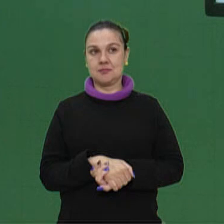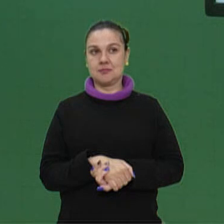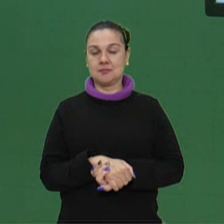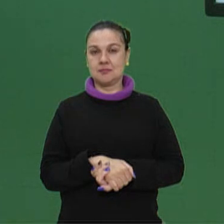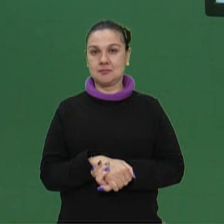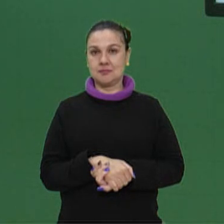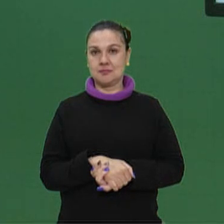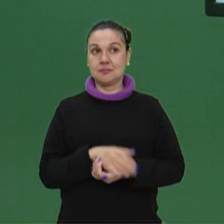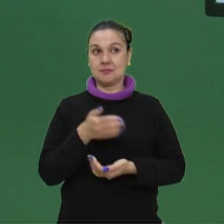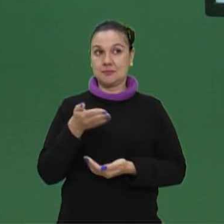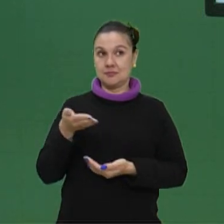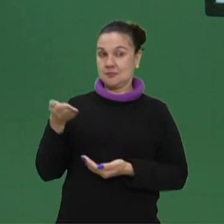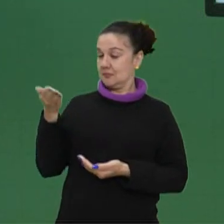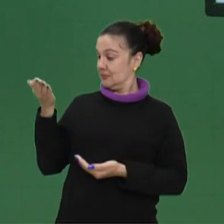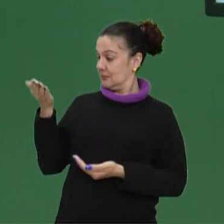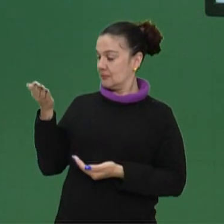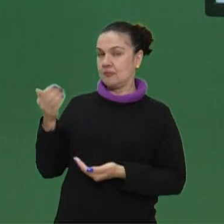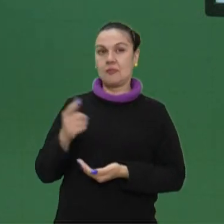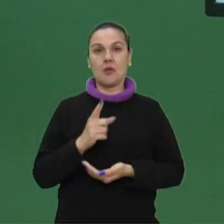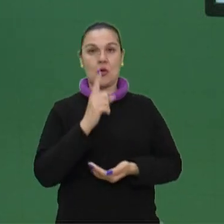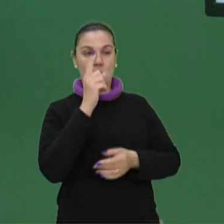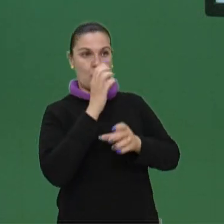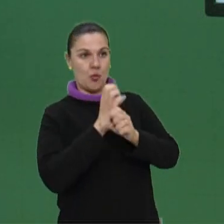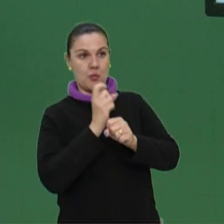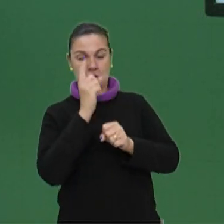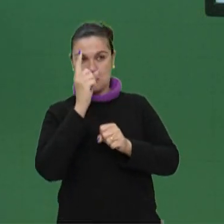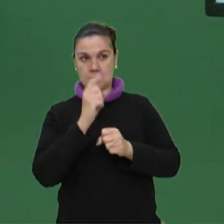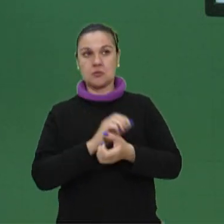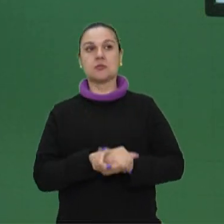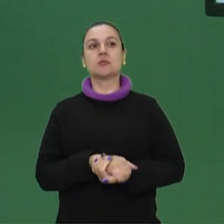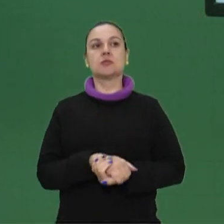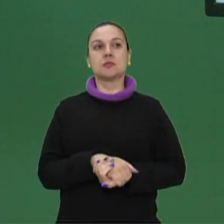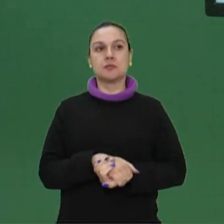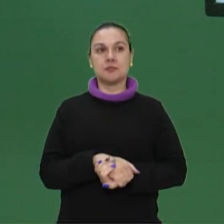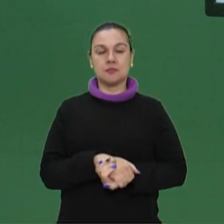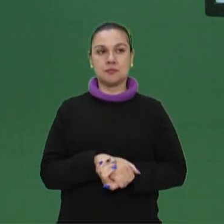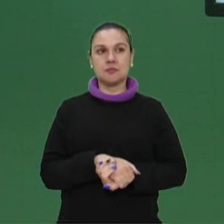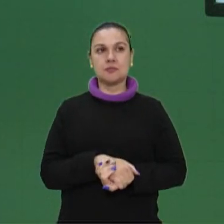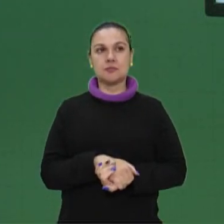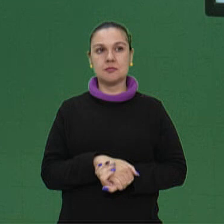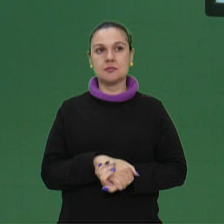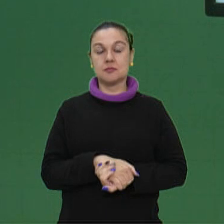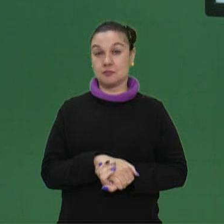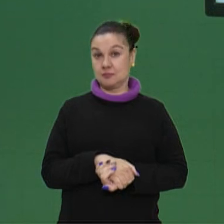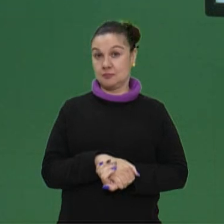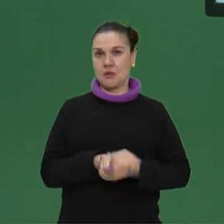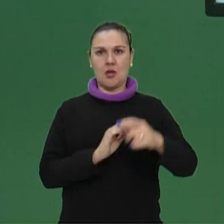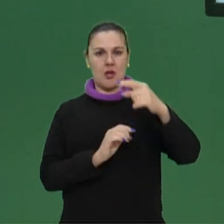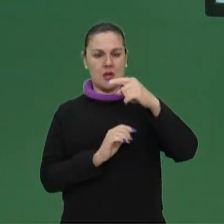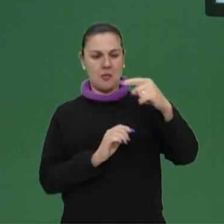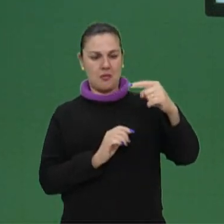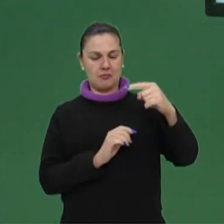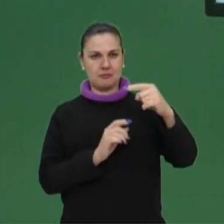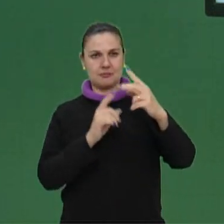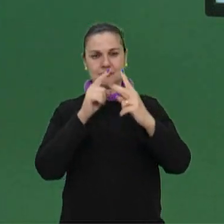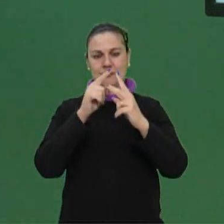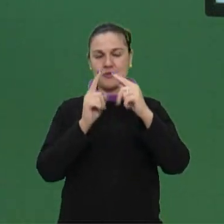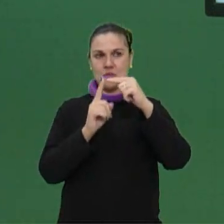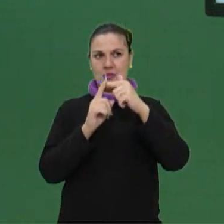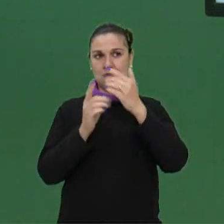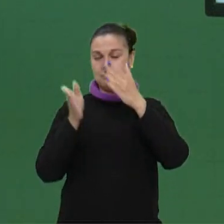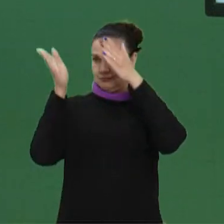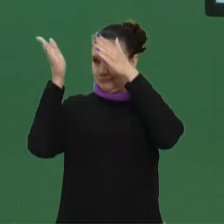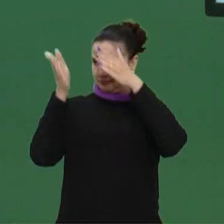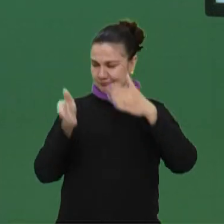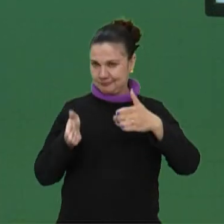2, né? Aqui eu posso somar o 1 com 1, então a soma vai ser 2. E o raiz de 2 menos raiz de 2, um é